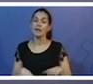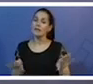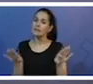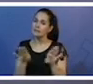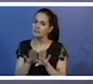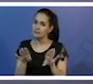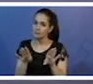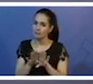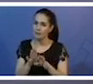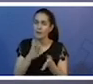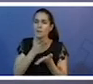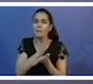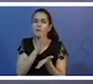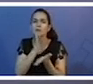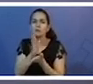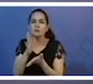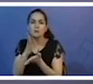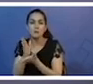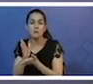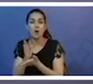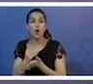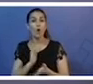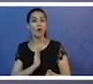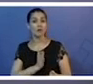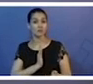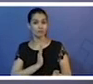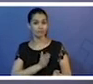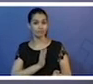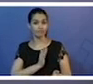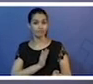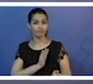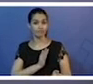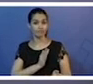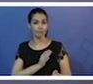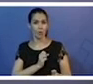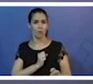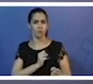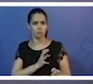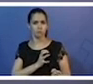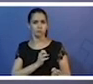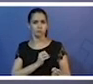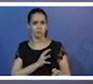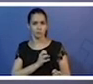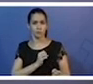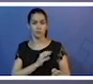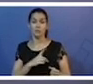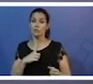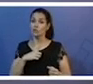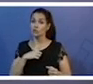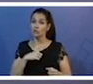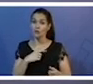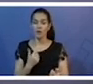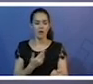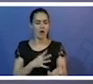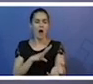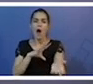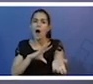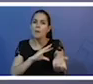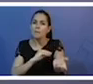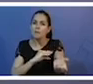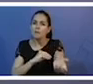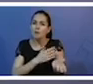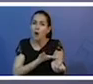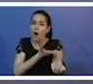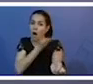também participa do ritmo cardíaco, né? Quando a gente sabe quando a pessoa está com a pressão alta, a pressão baixa, interfere aí